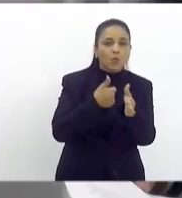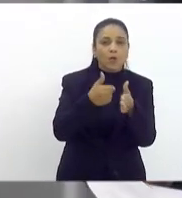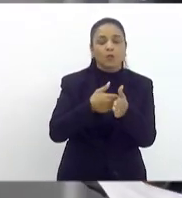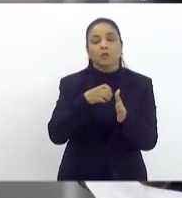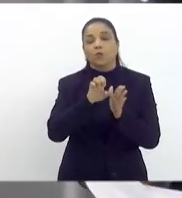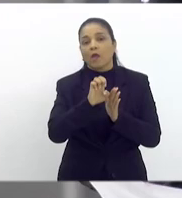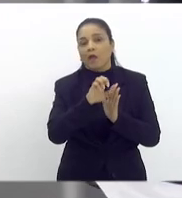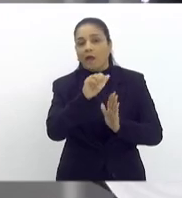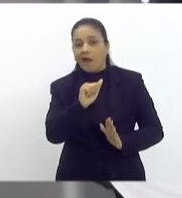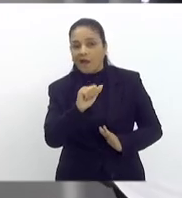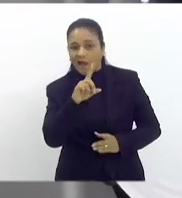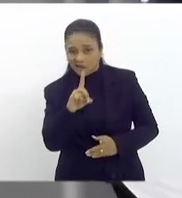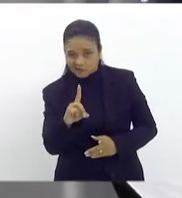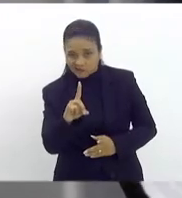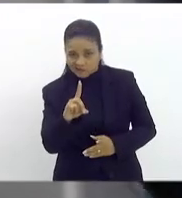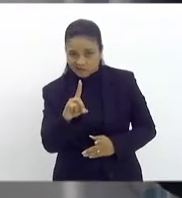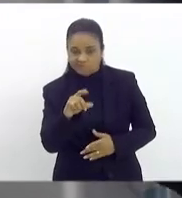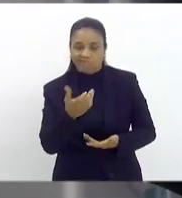ECAD.